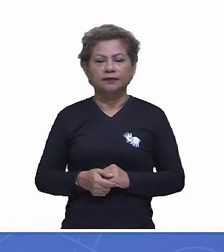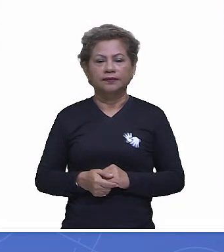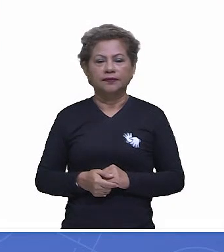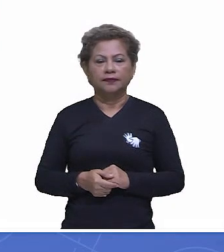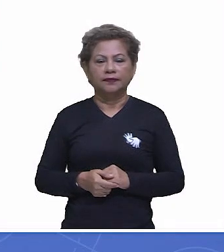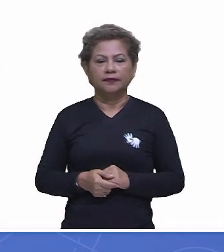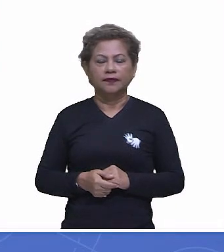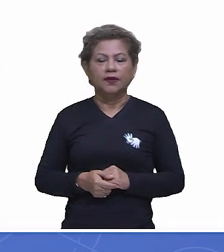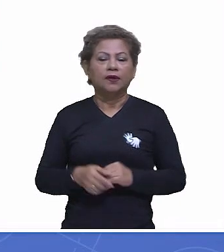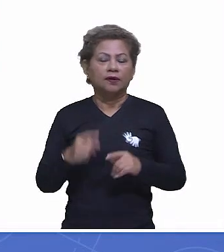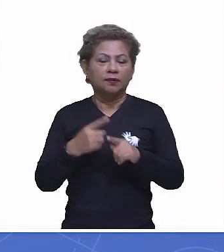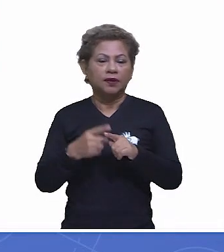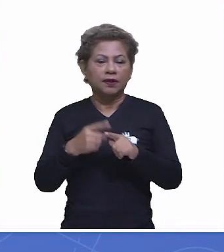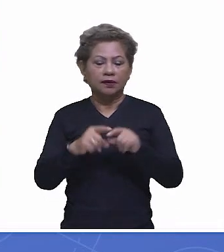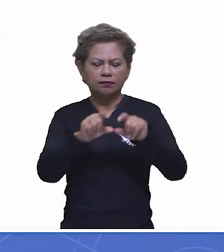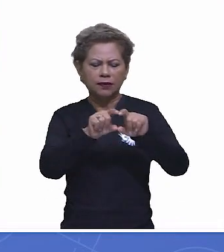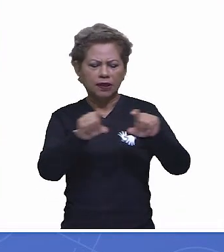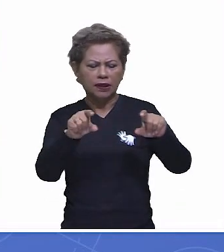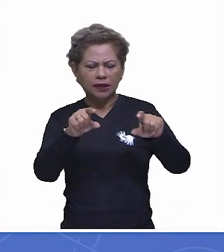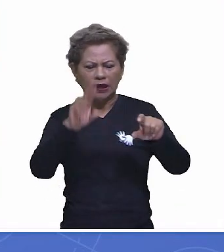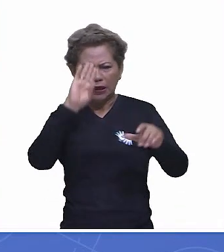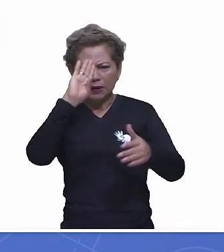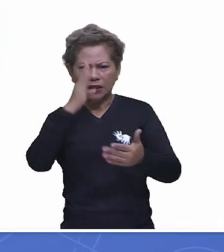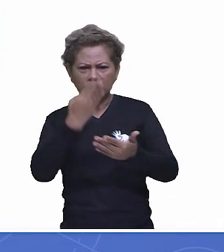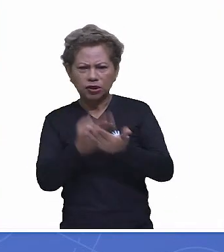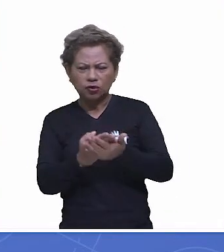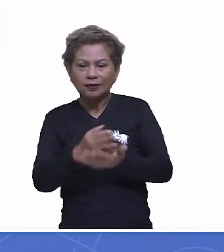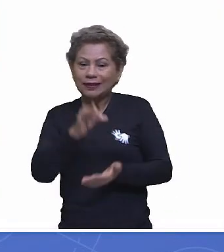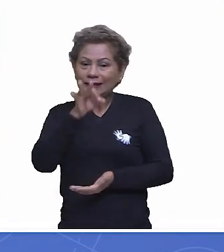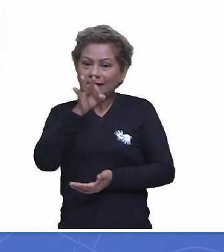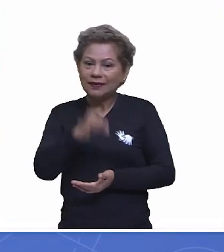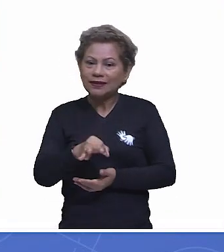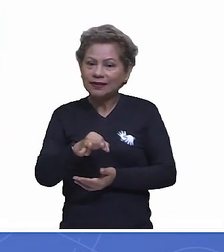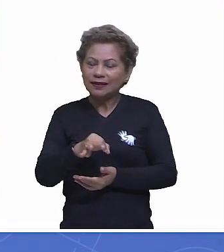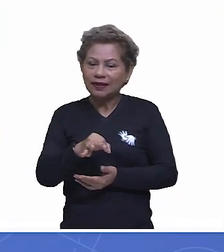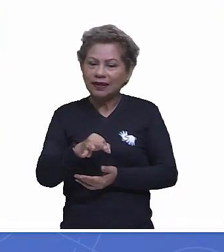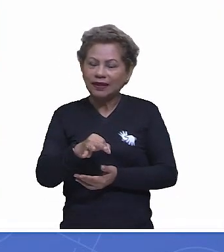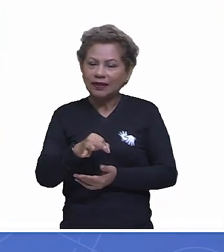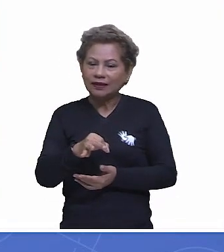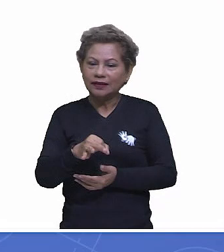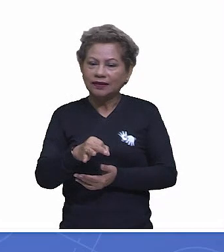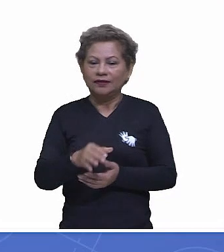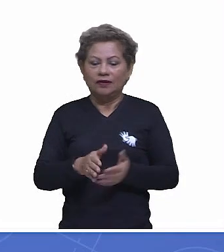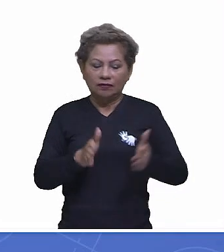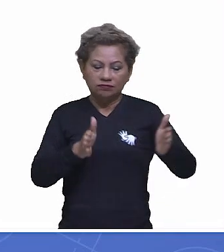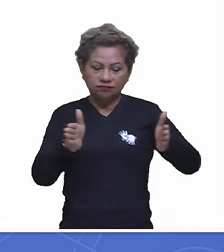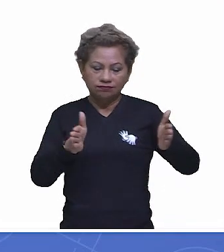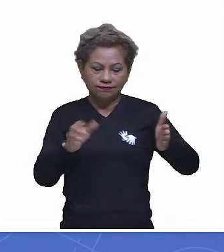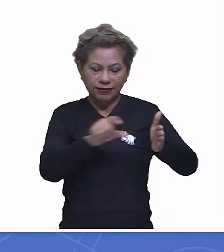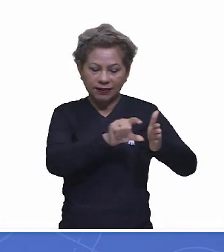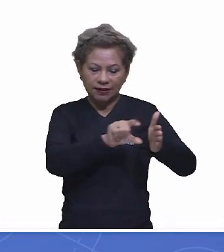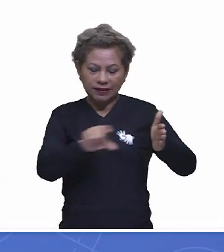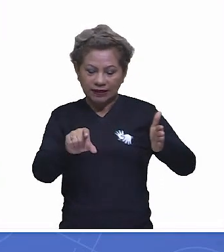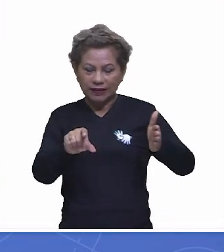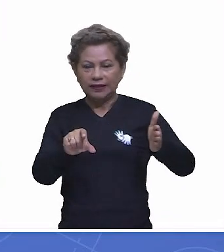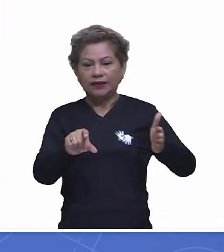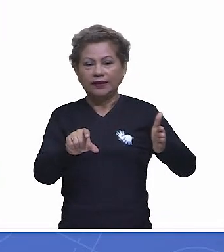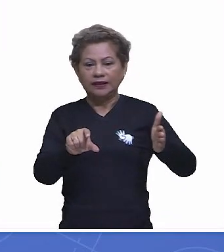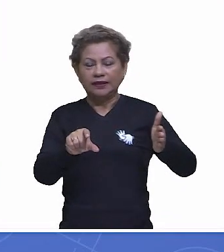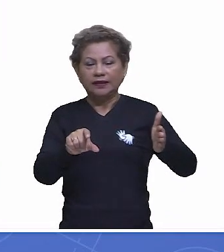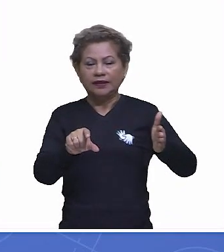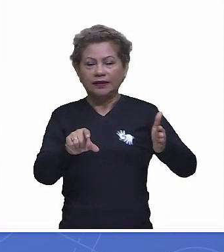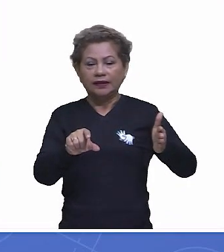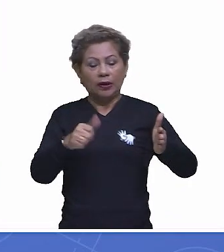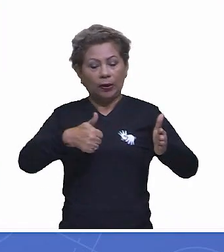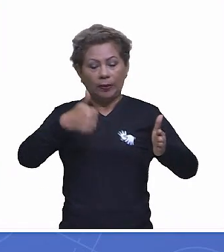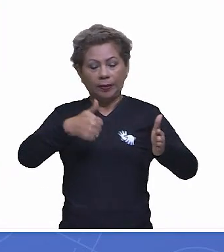está no primeiro período, né? É um erro, assim, que é bem aceitável, tá? Porque a primeira frase, ou o primeiro período,